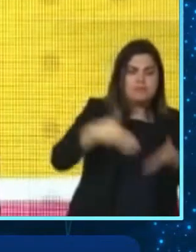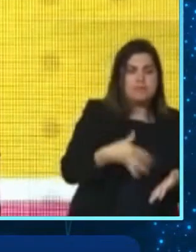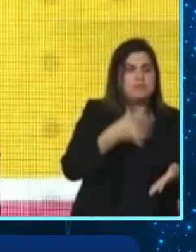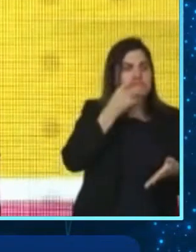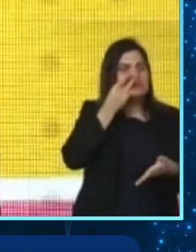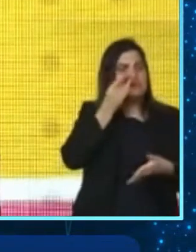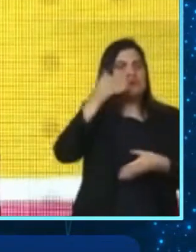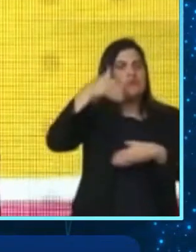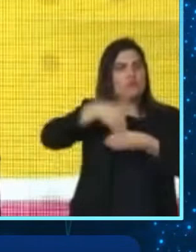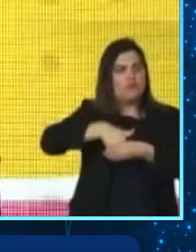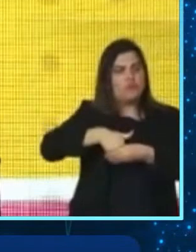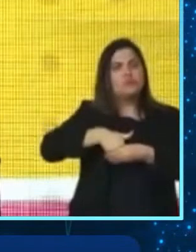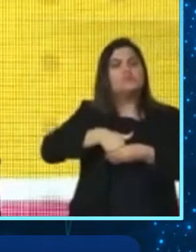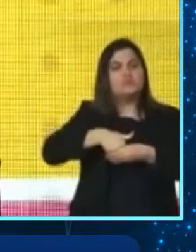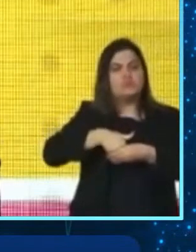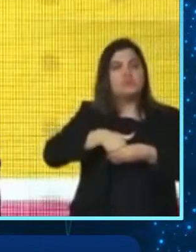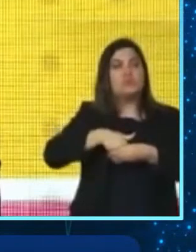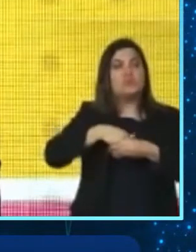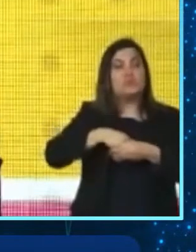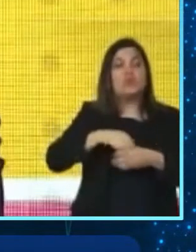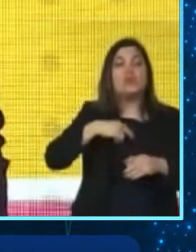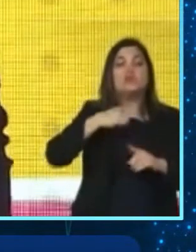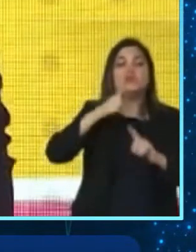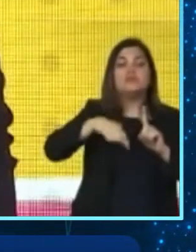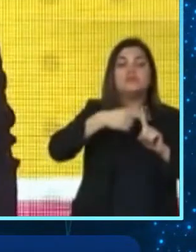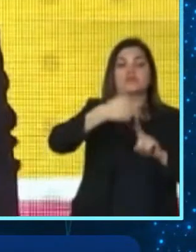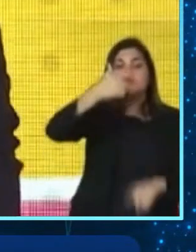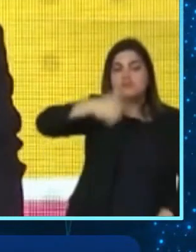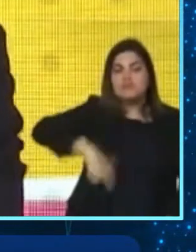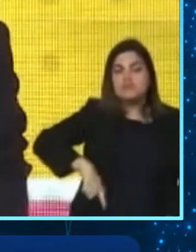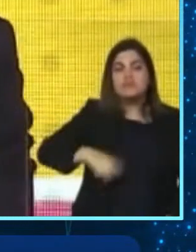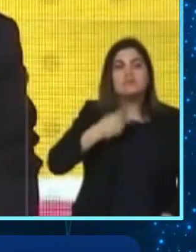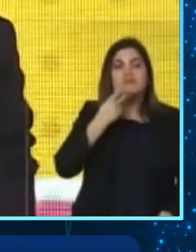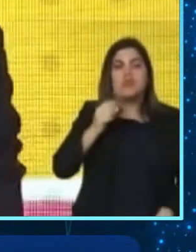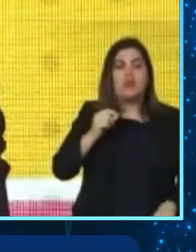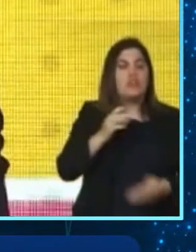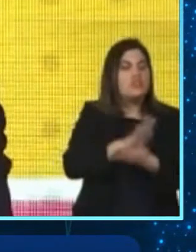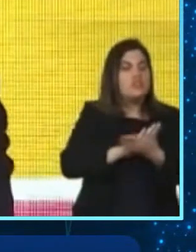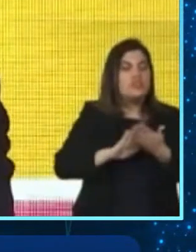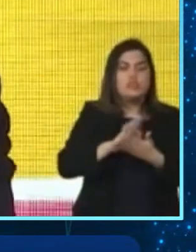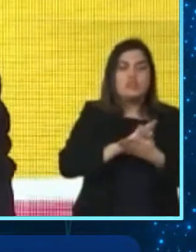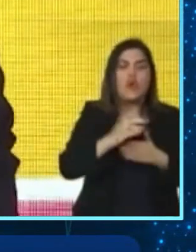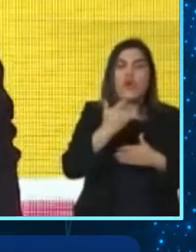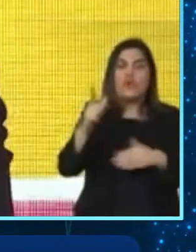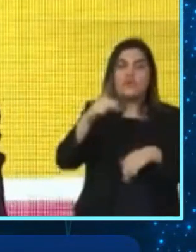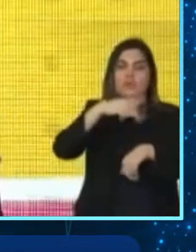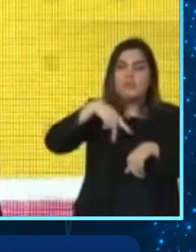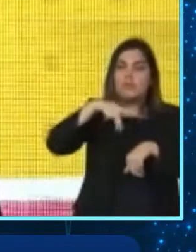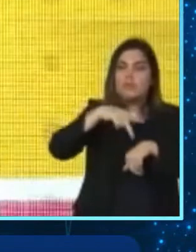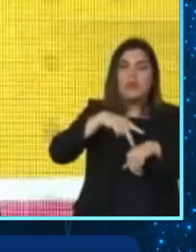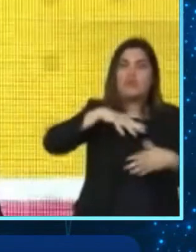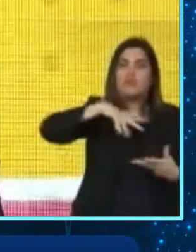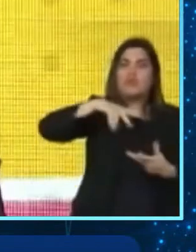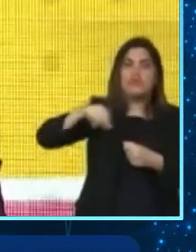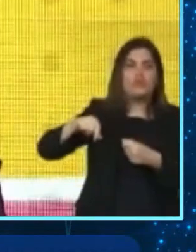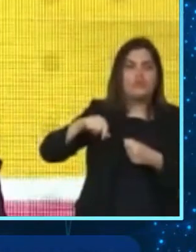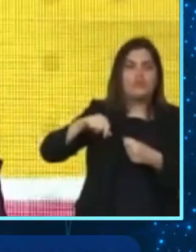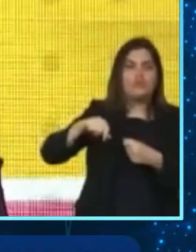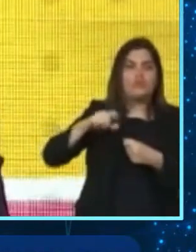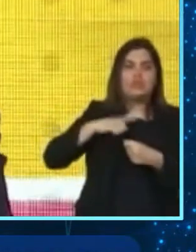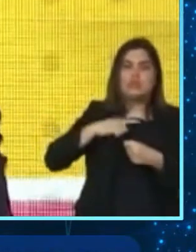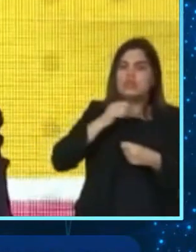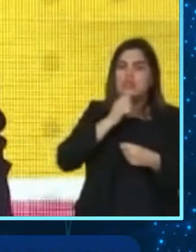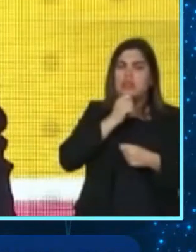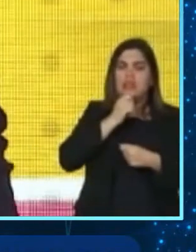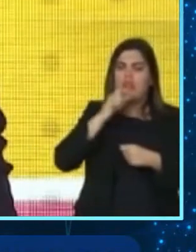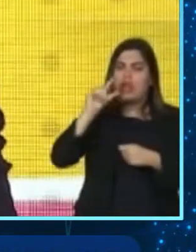anistia aos presos políticos que o Brasil tem vergonhosamente em pleno século XXI. Nós temos aí